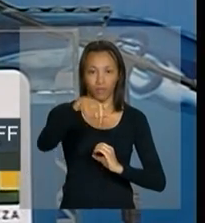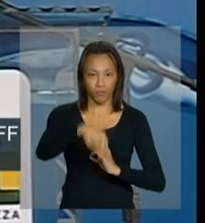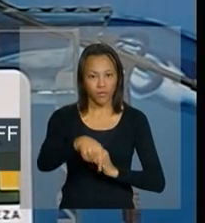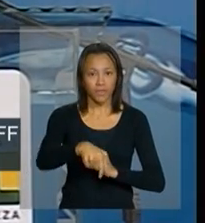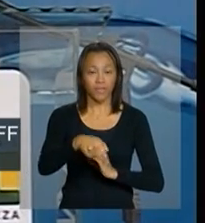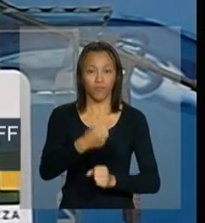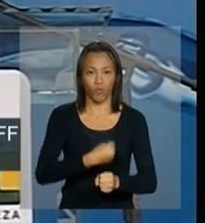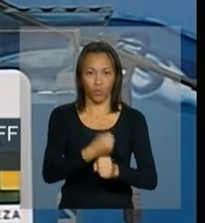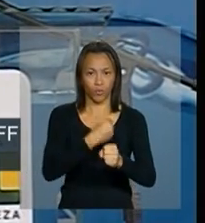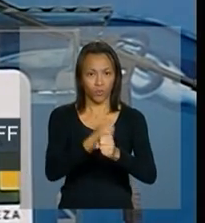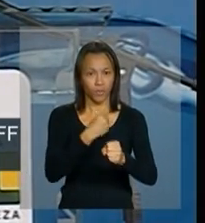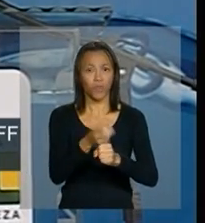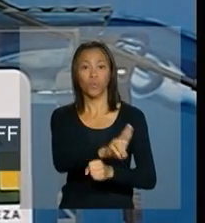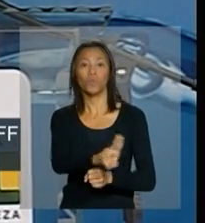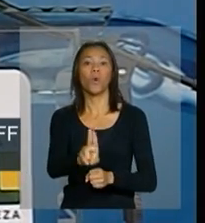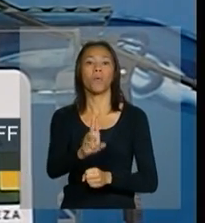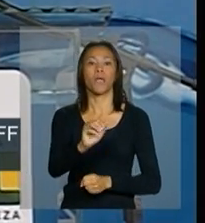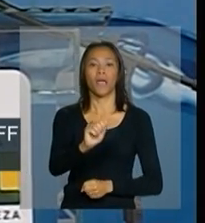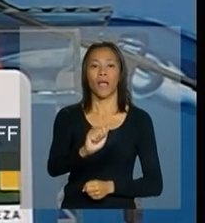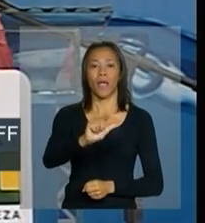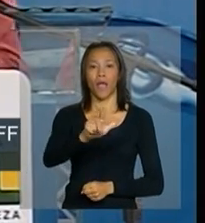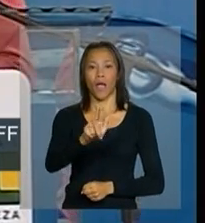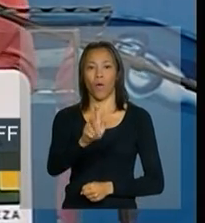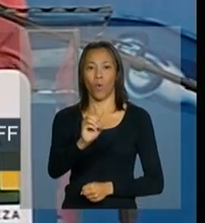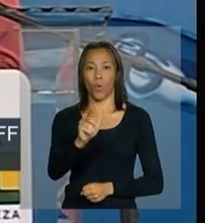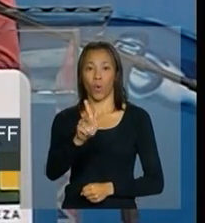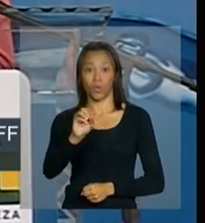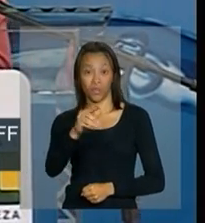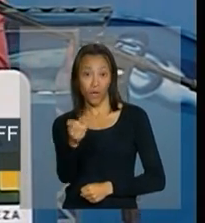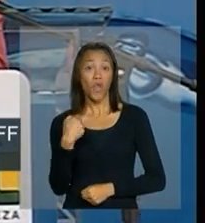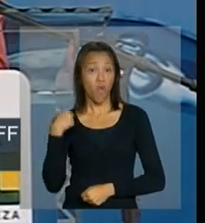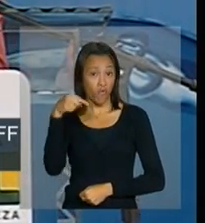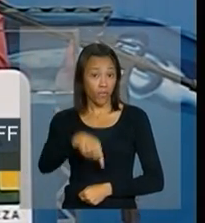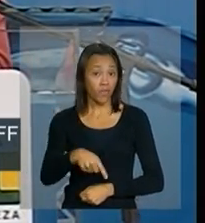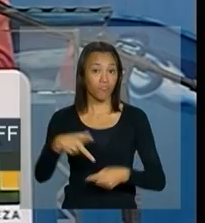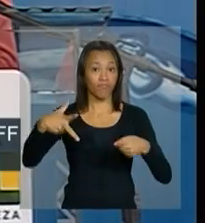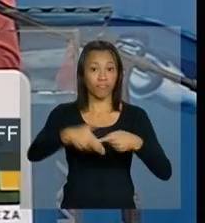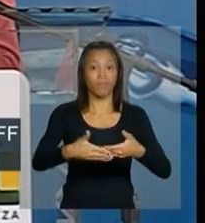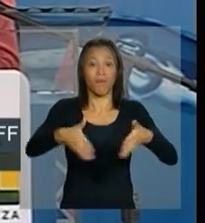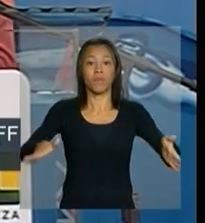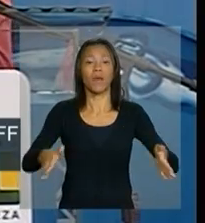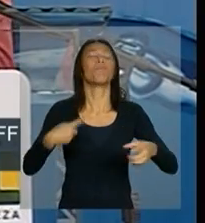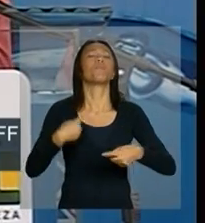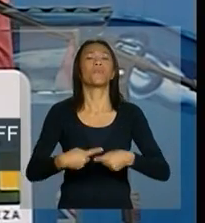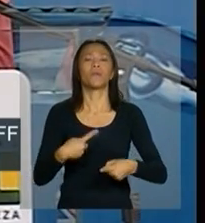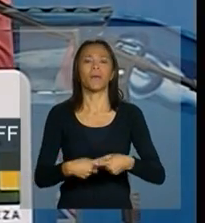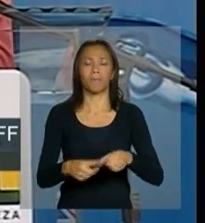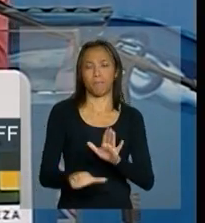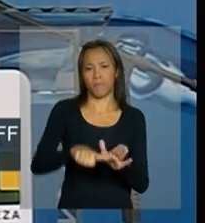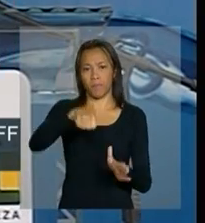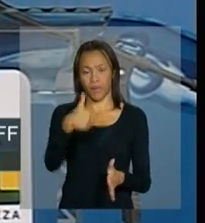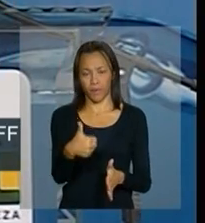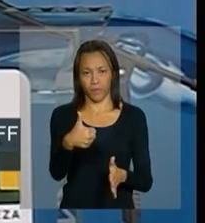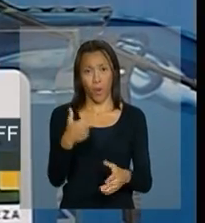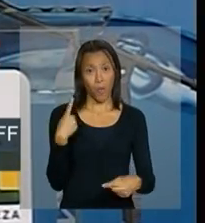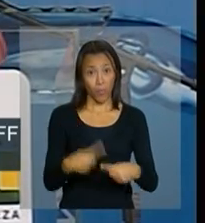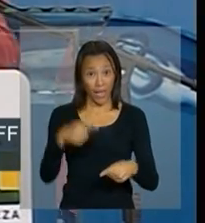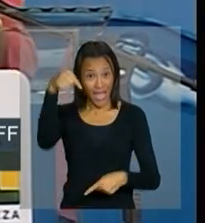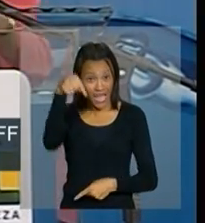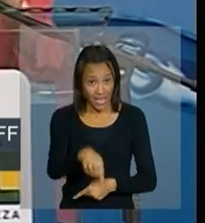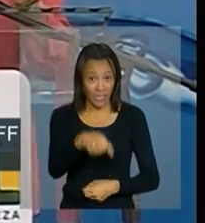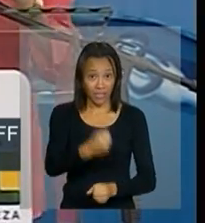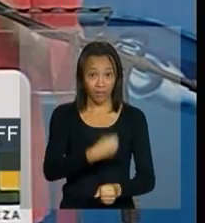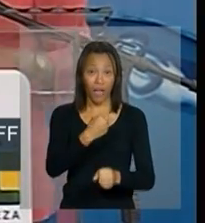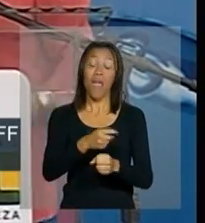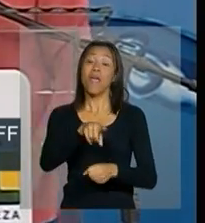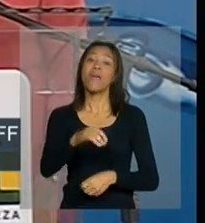chamada Adutora do Algodão. E eu vim fazer isso por um motivo. Primeiro, porque é importante